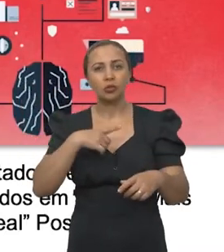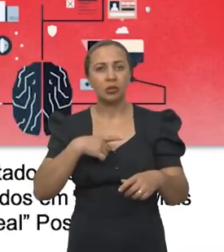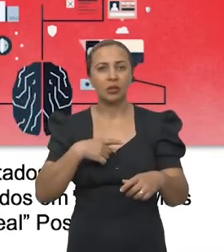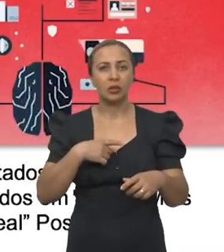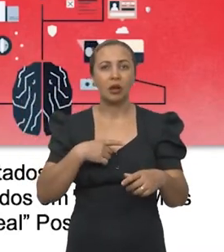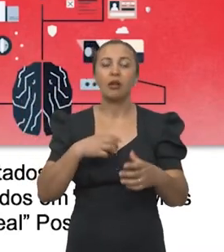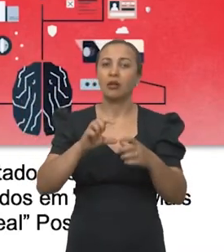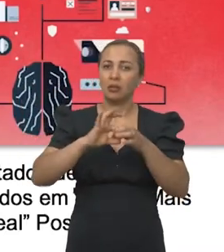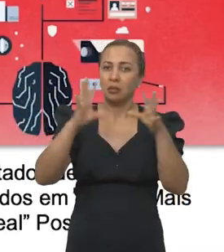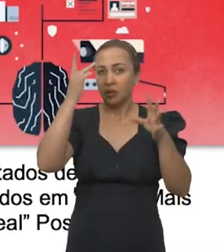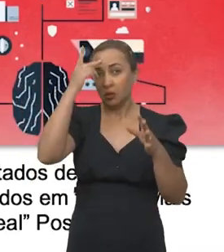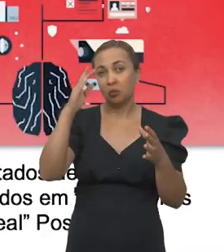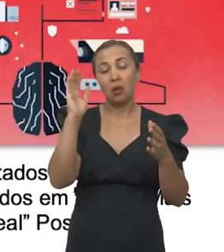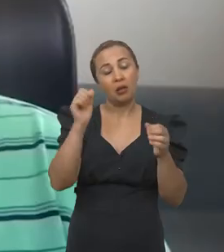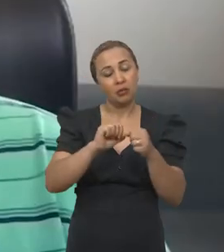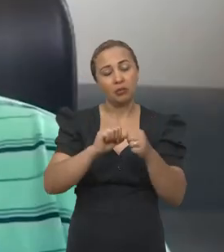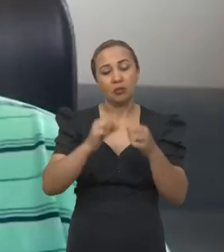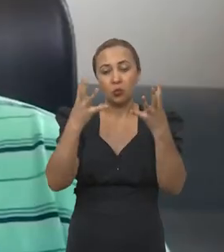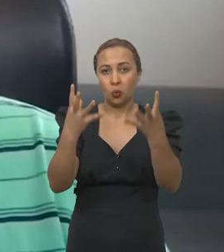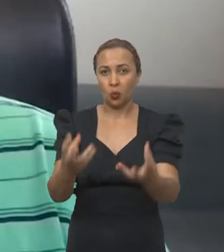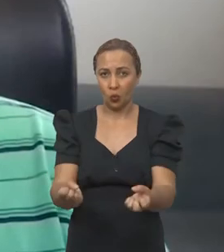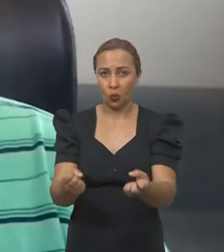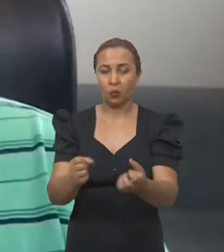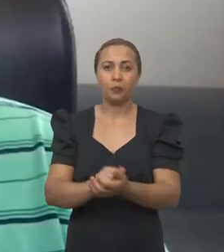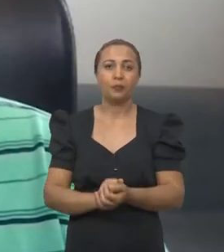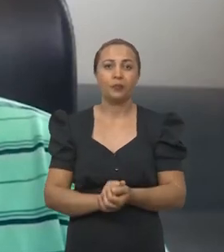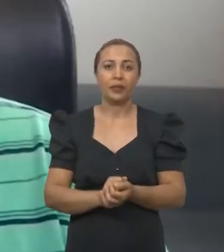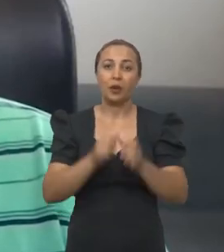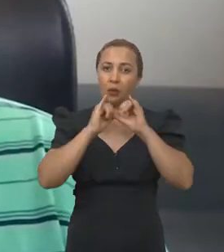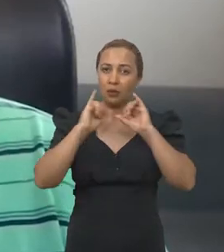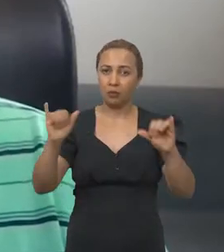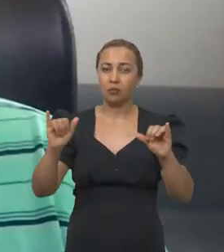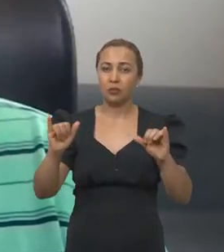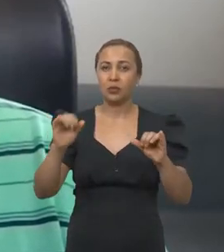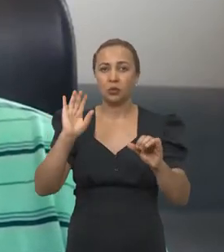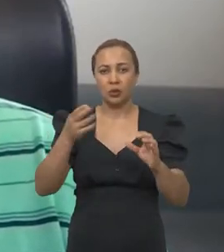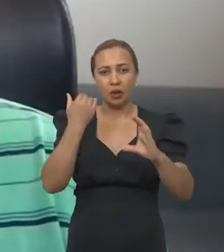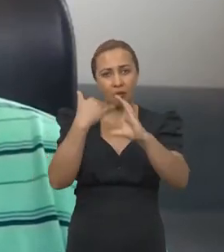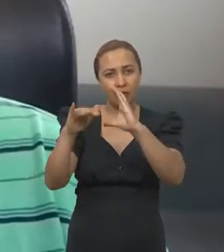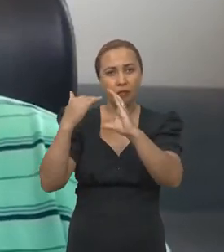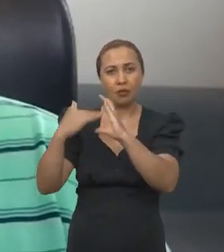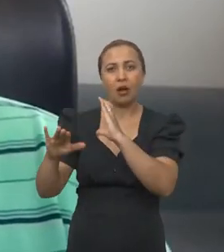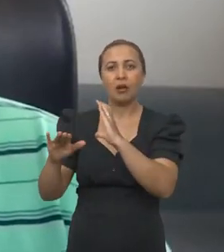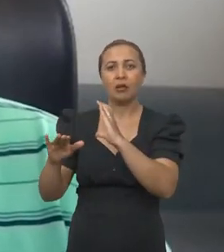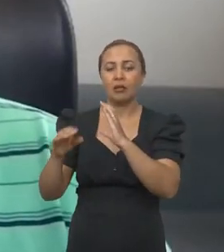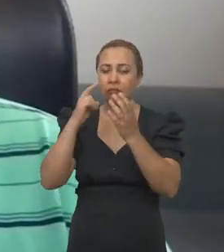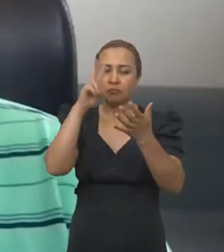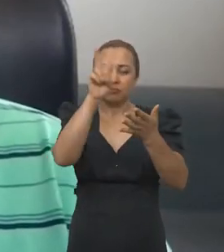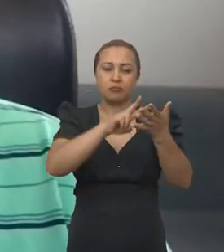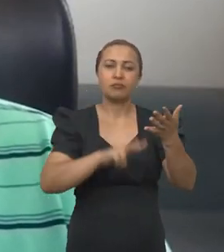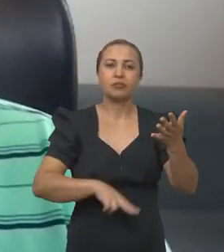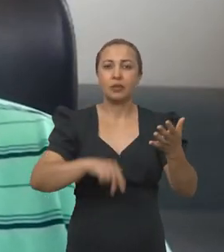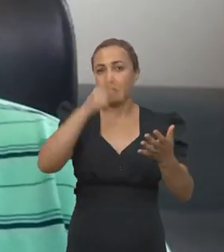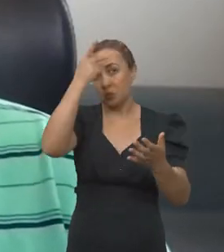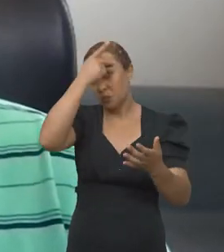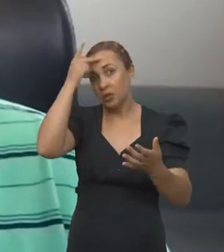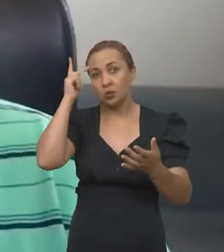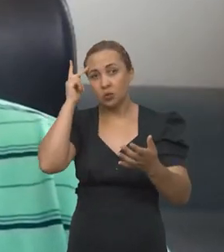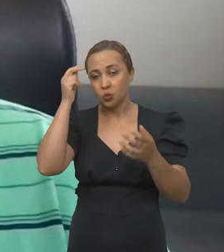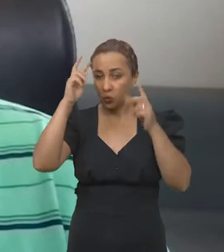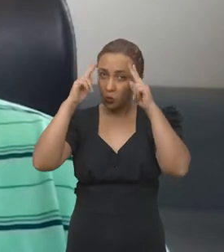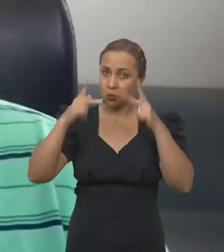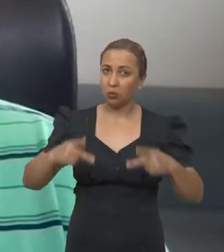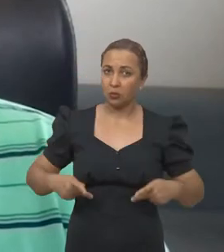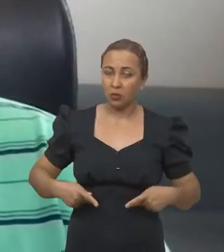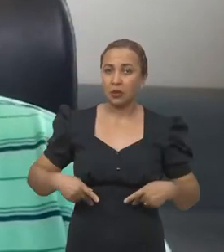para desmatar um relatório com alertas regularmente emitido é ainda analisada por